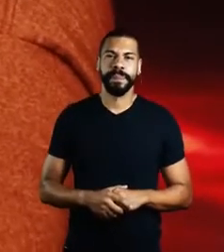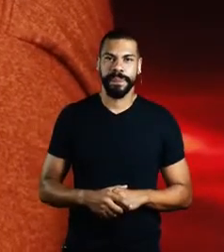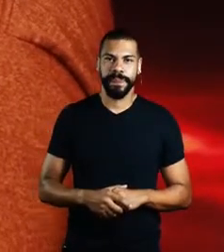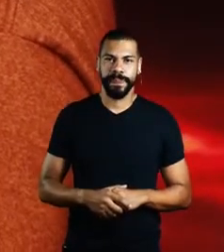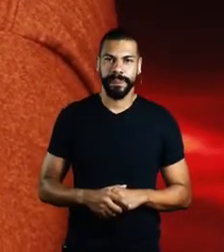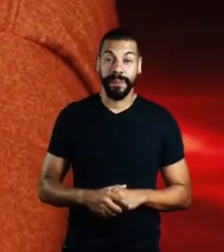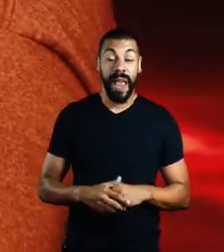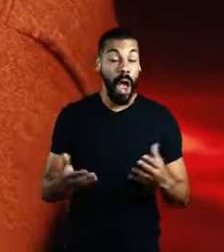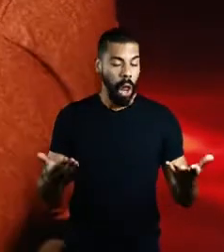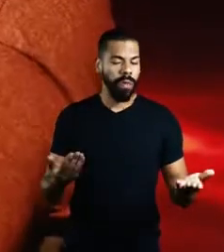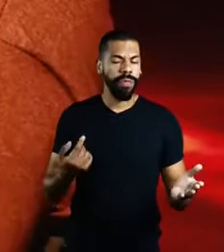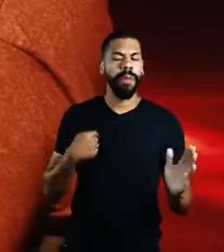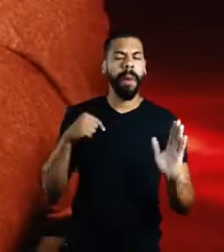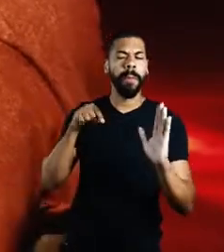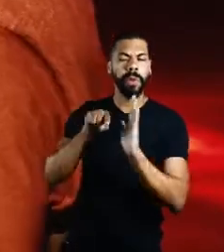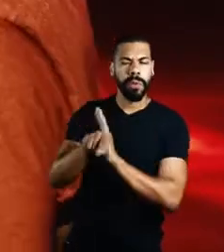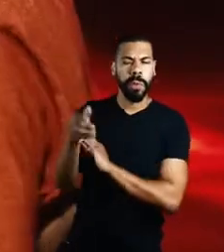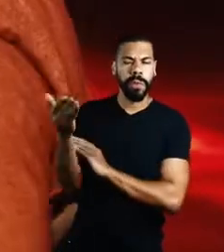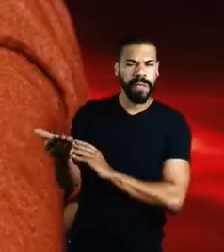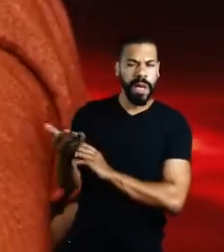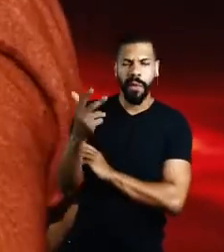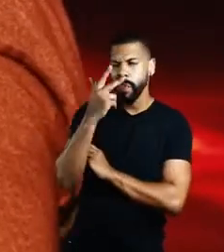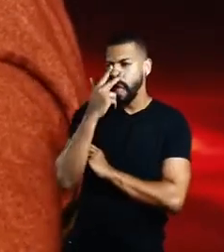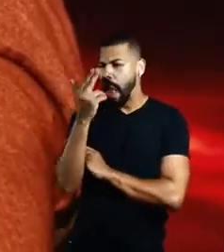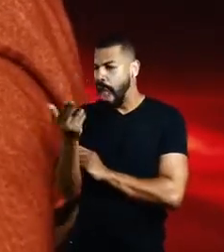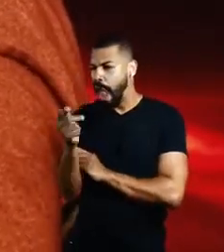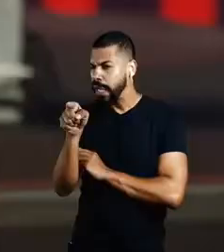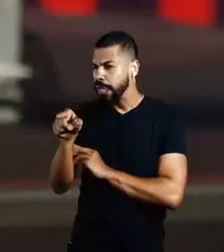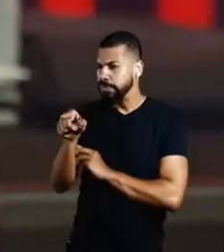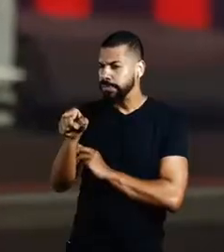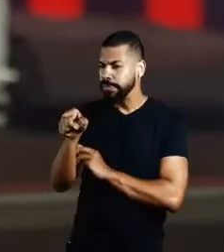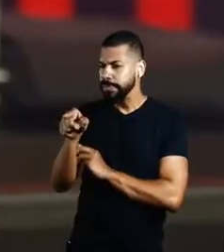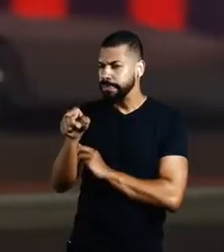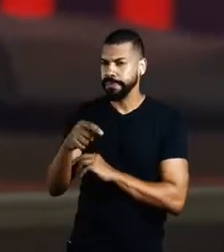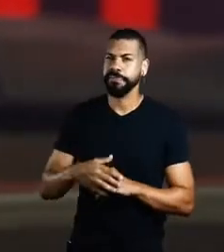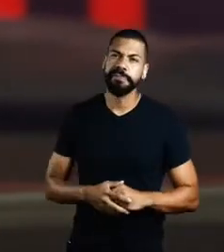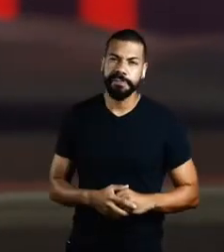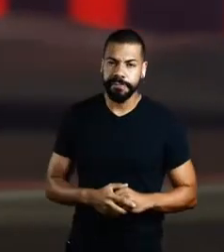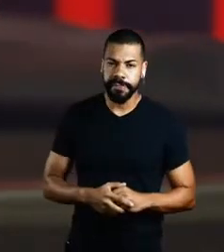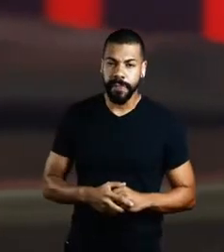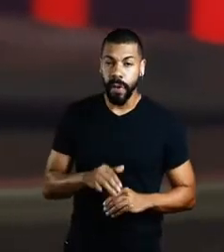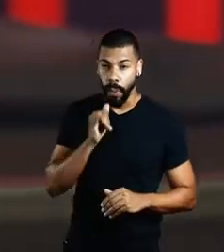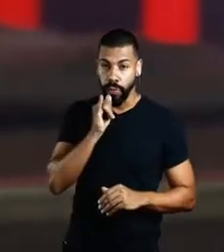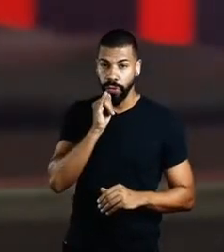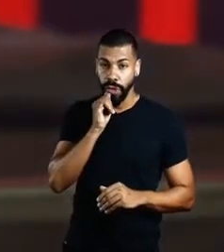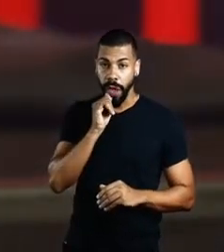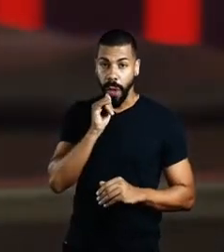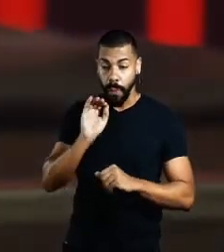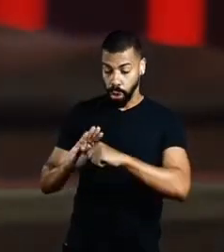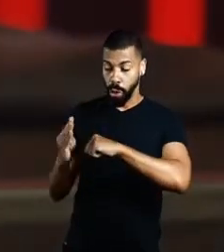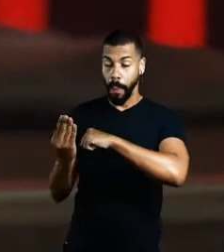É uma pergunta... Você acha que, por você estar no bairro do Bixiga,